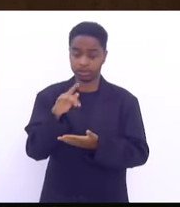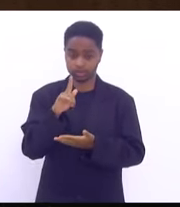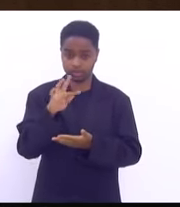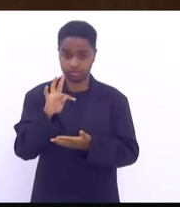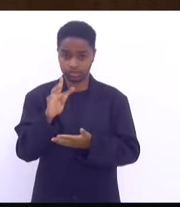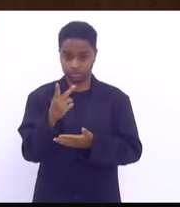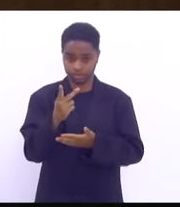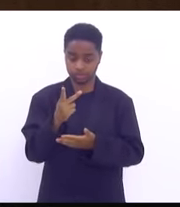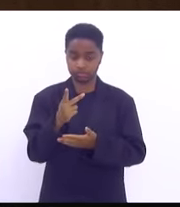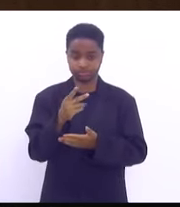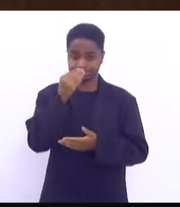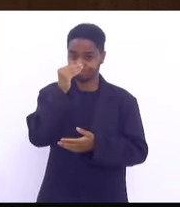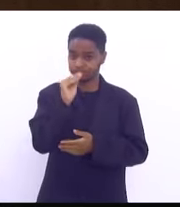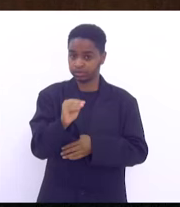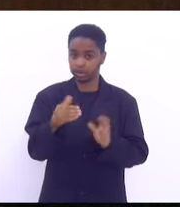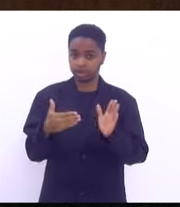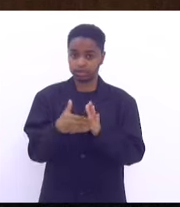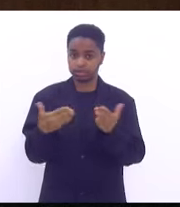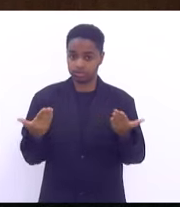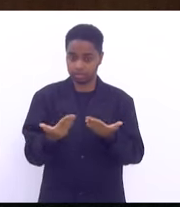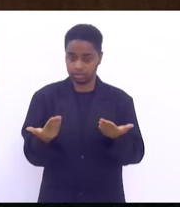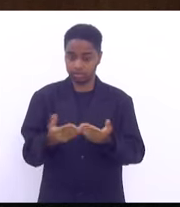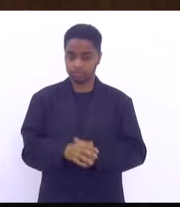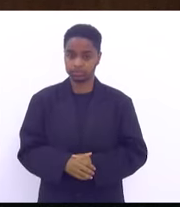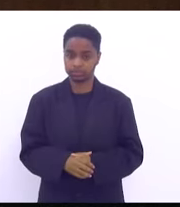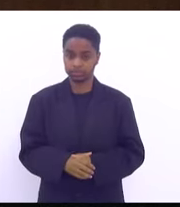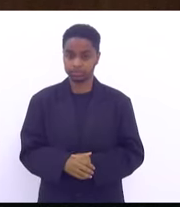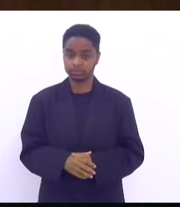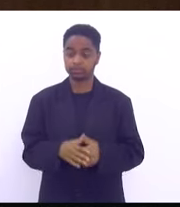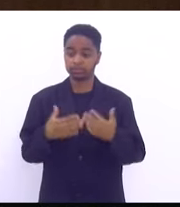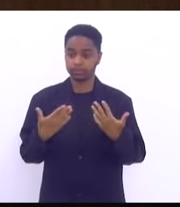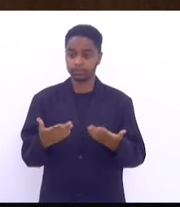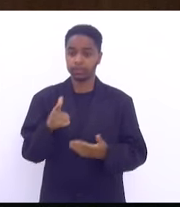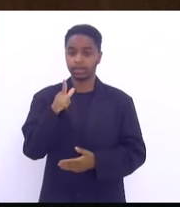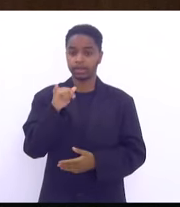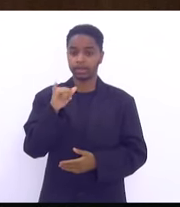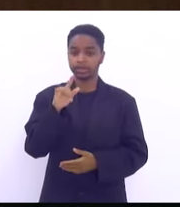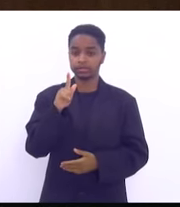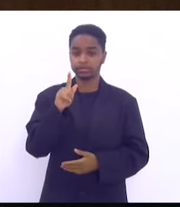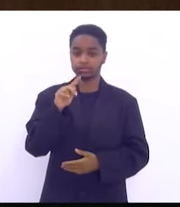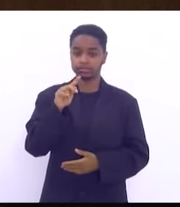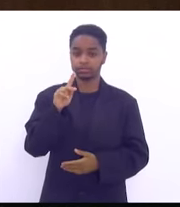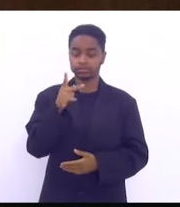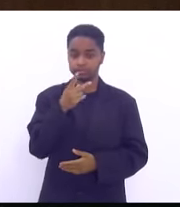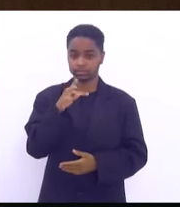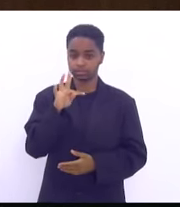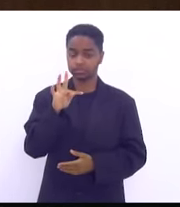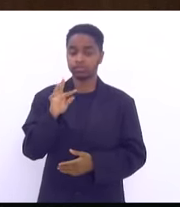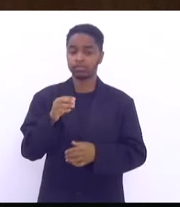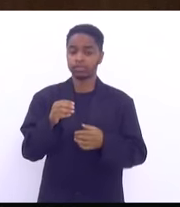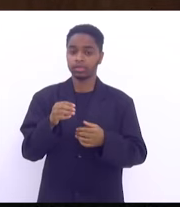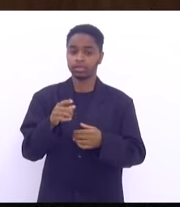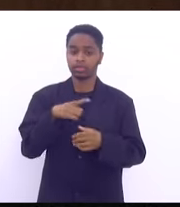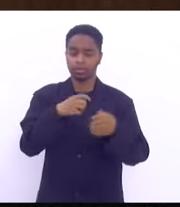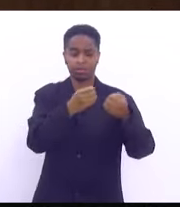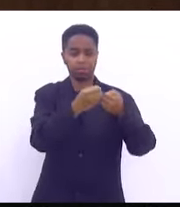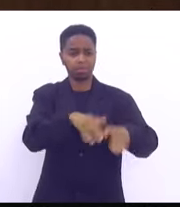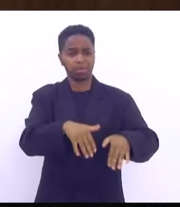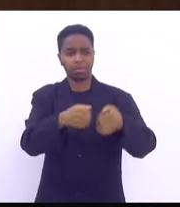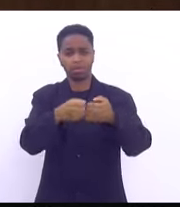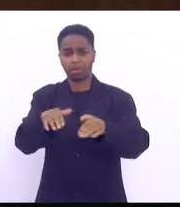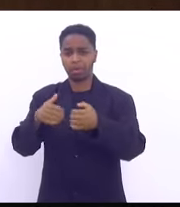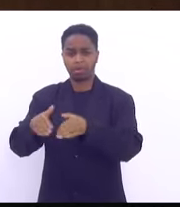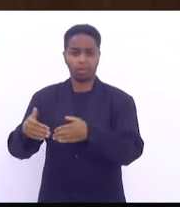passa batido até hoje. A Light traz graves prejuízos ao nosso consumidor, como o senhor viu nesse final de